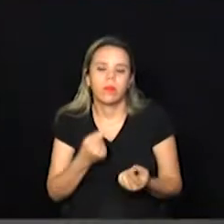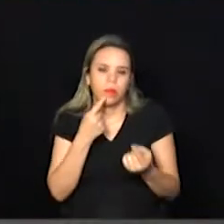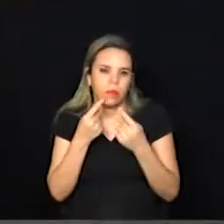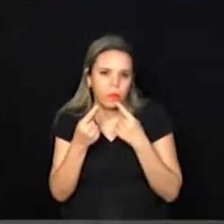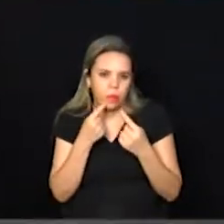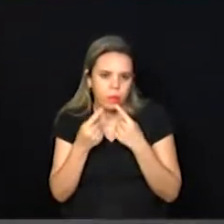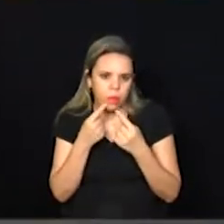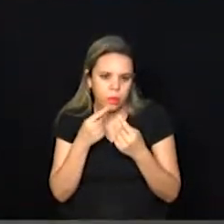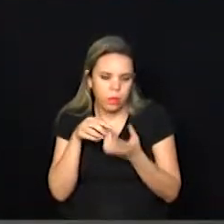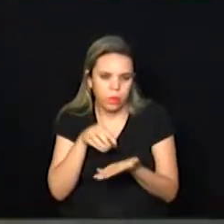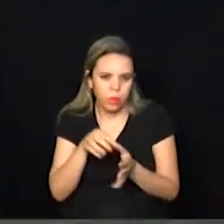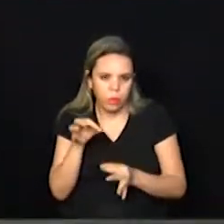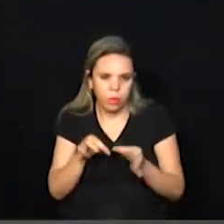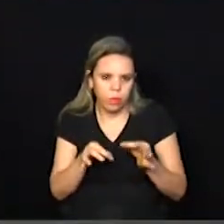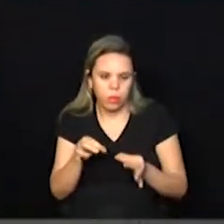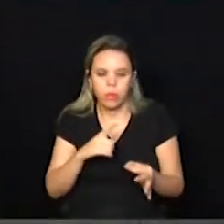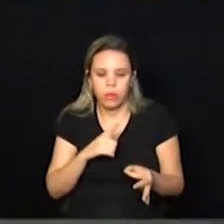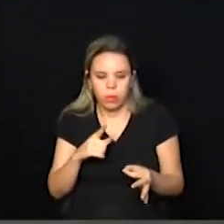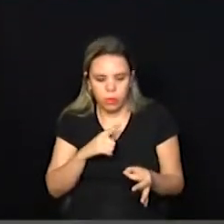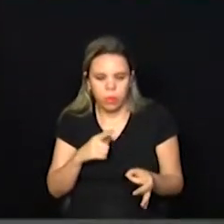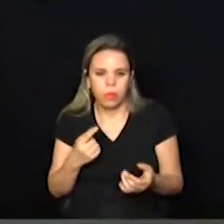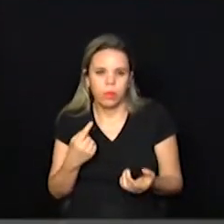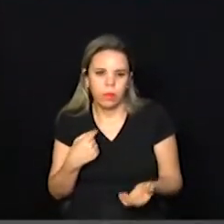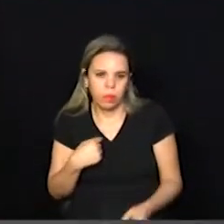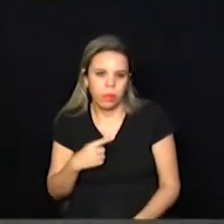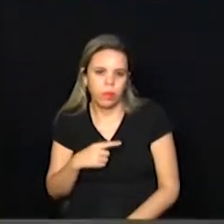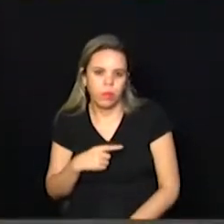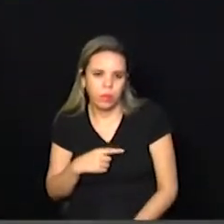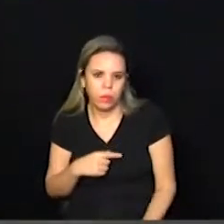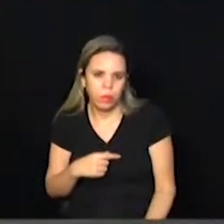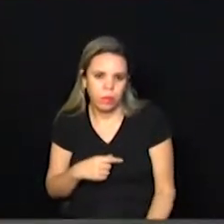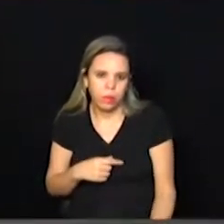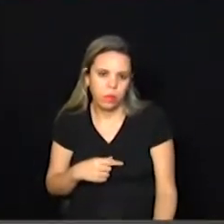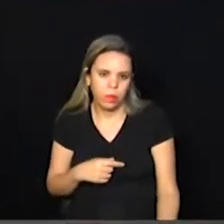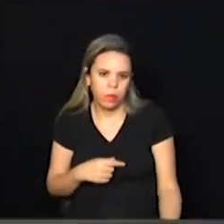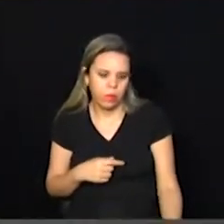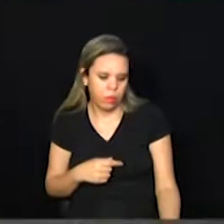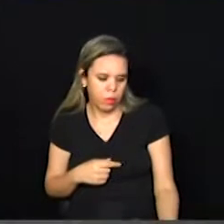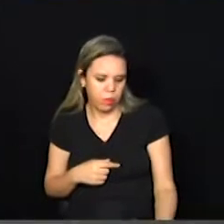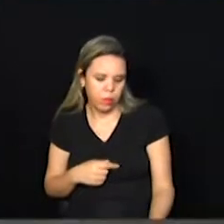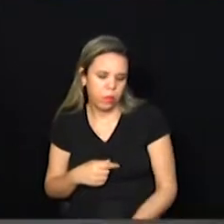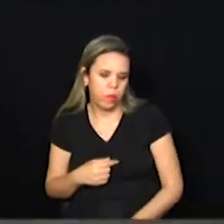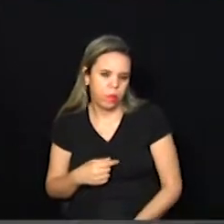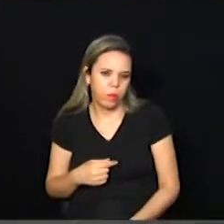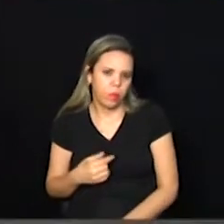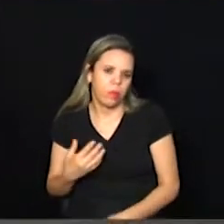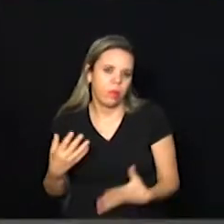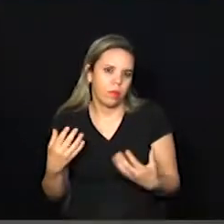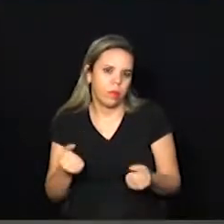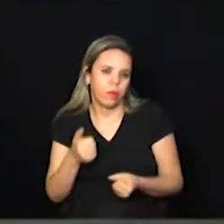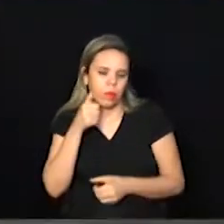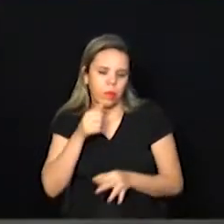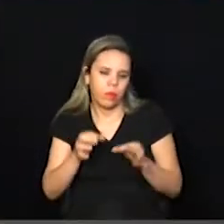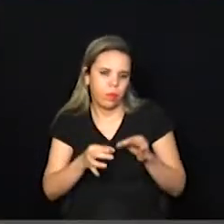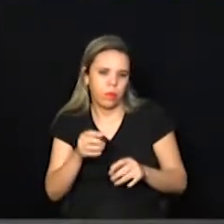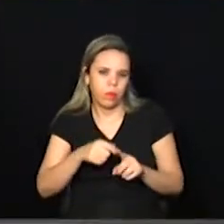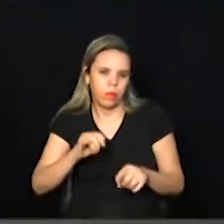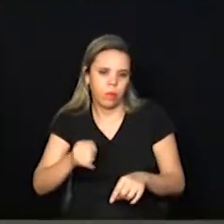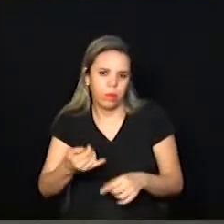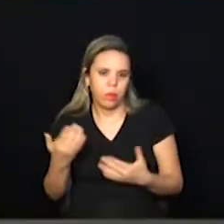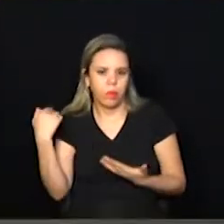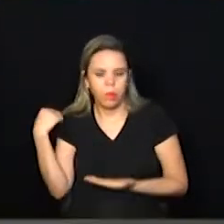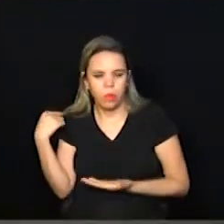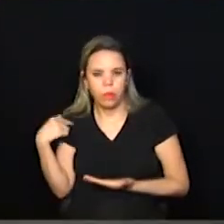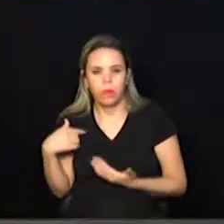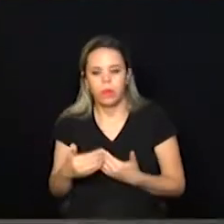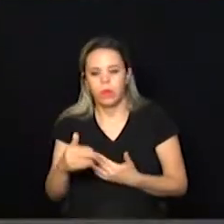a vara, nós temos buscado esse diálogo, vai assumir uma nova juíza, e a gente está com previsão que seja em janeiro, mas, a